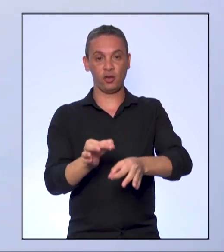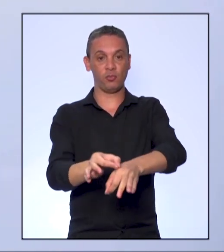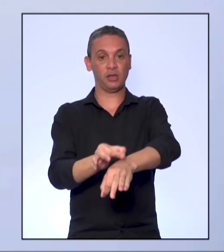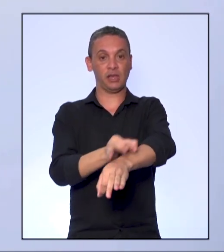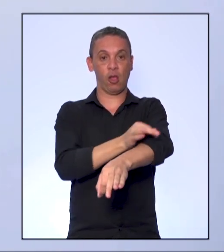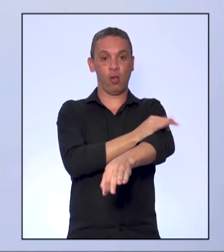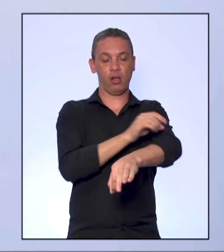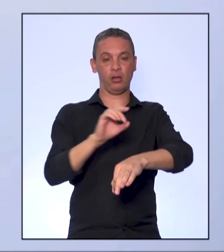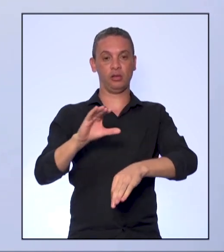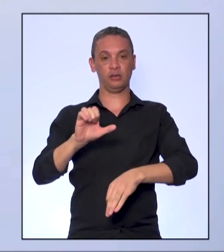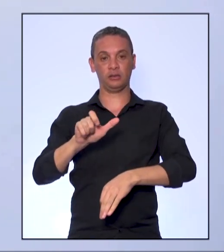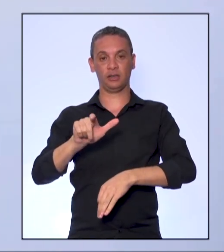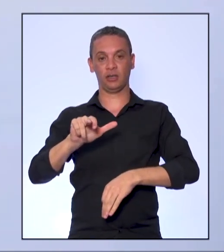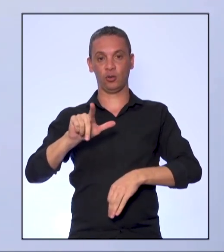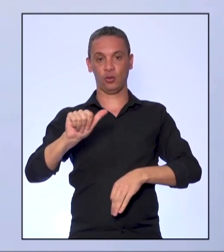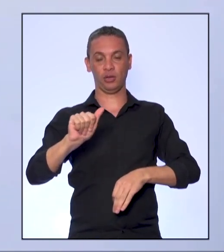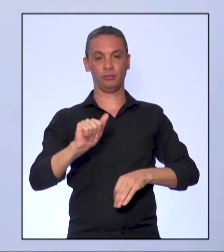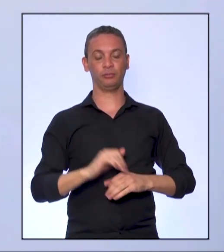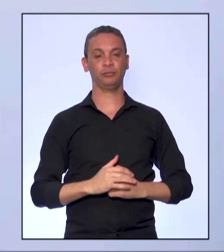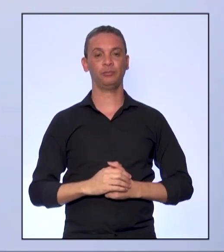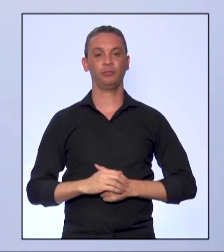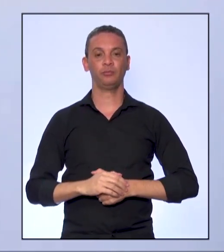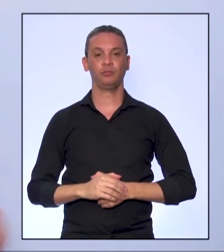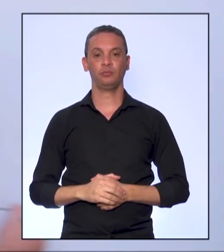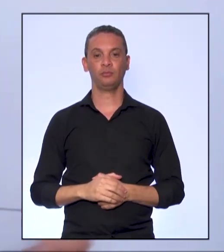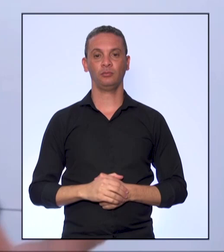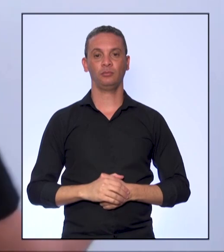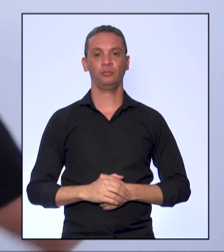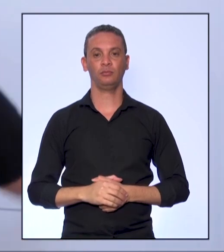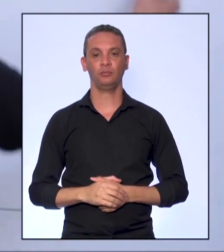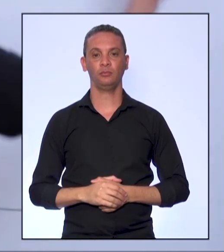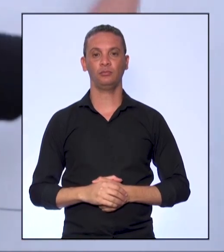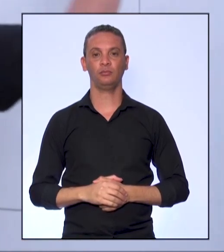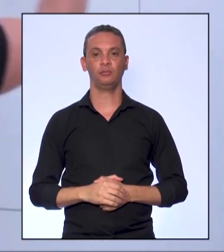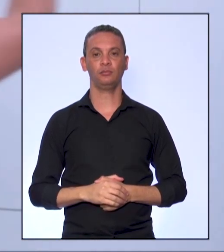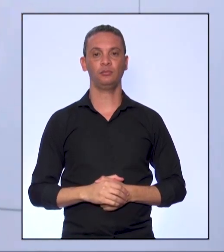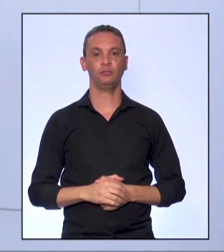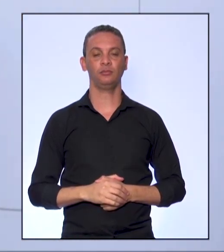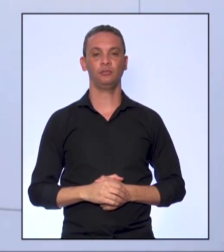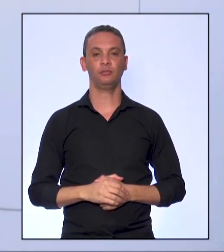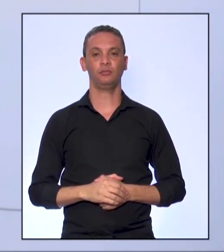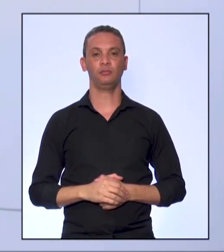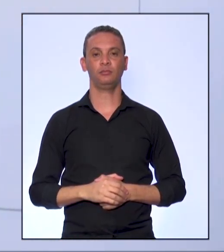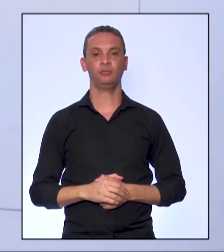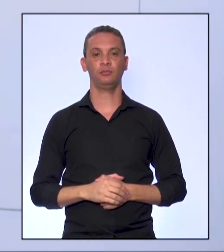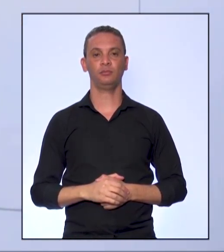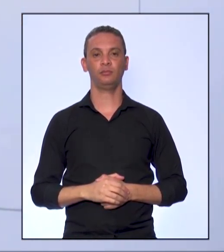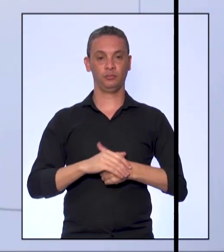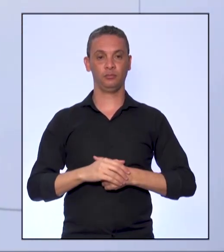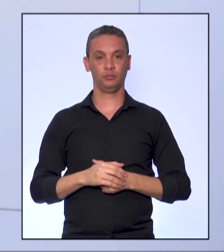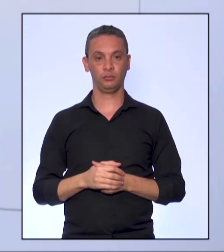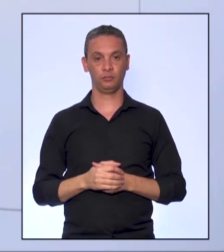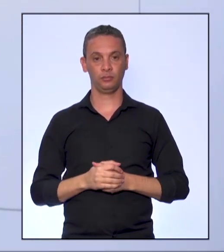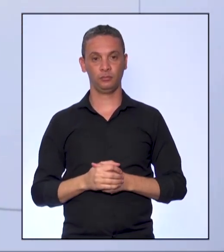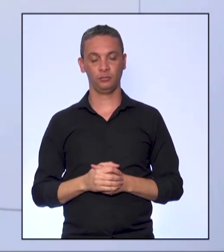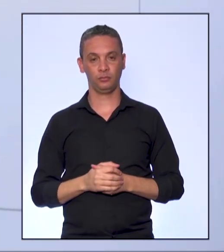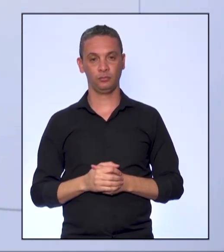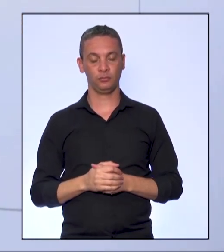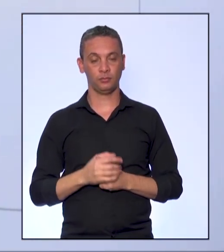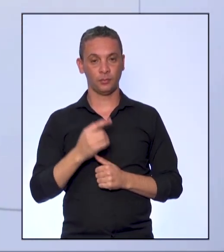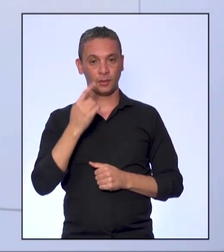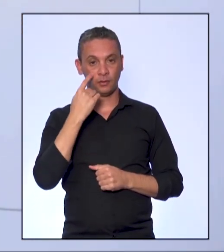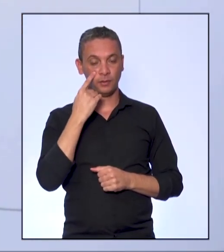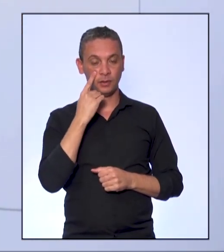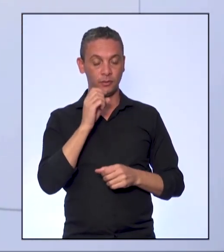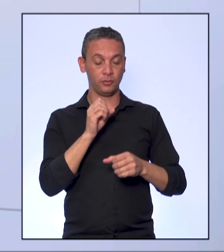galera. Deixa eu mostrar aqui. Ver aqui até onde vai no quadro. Ele vai entrar